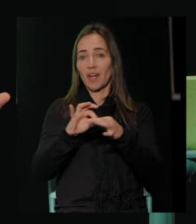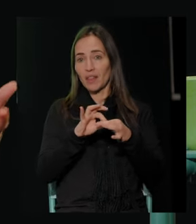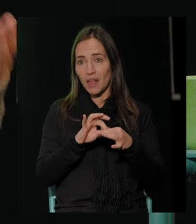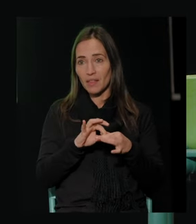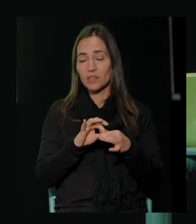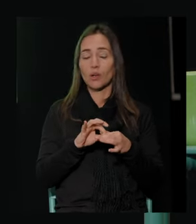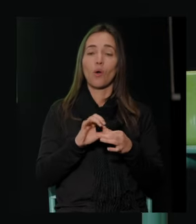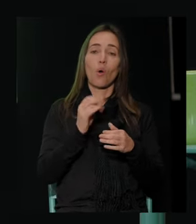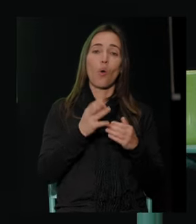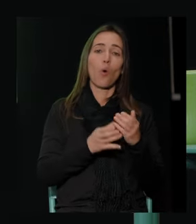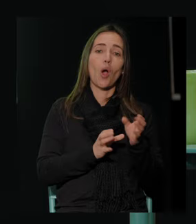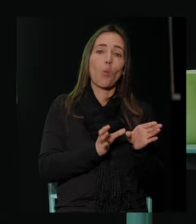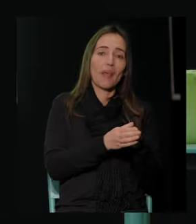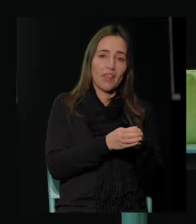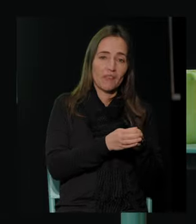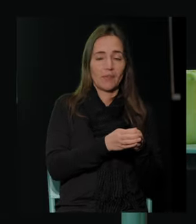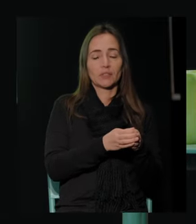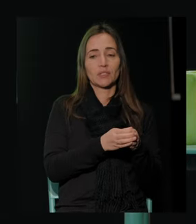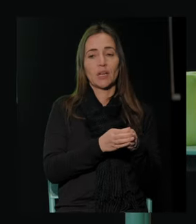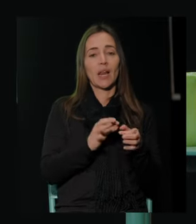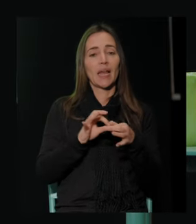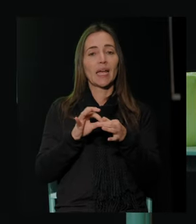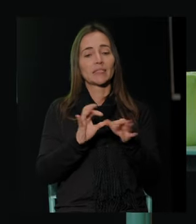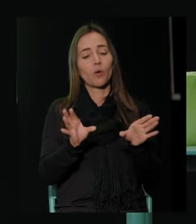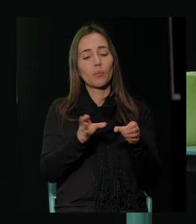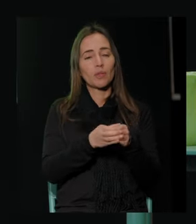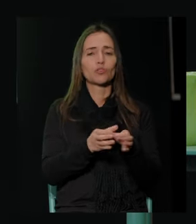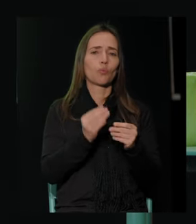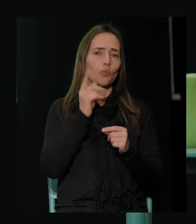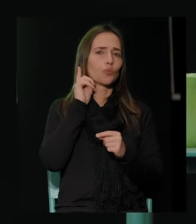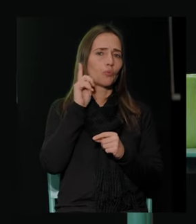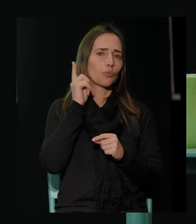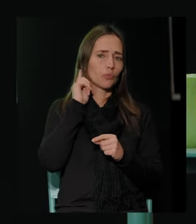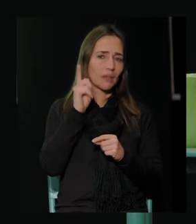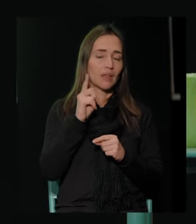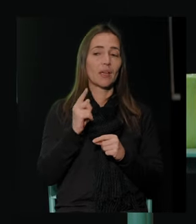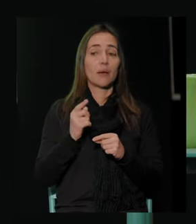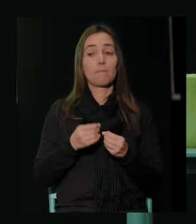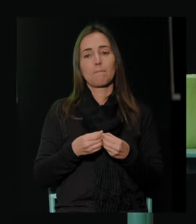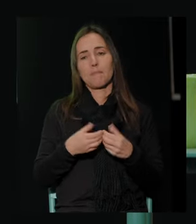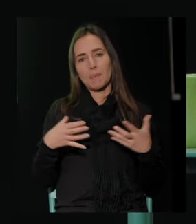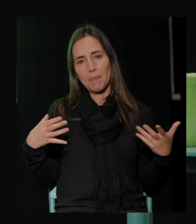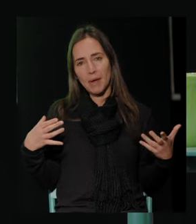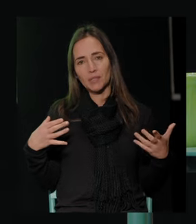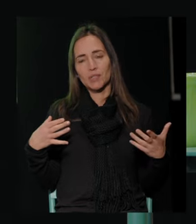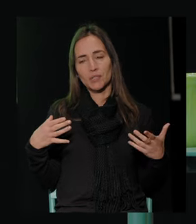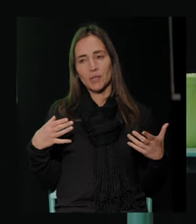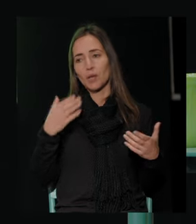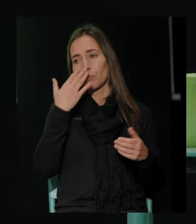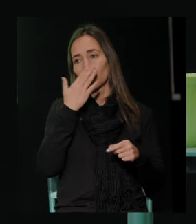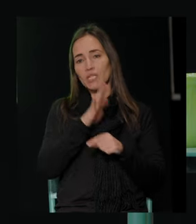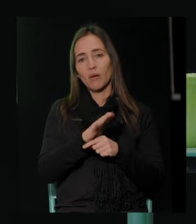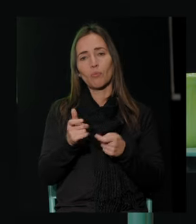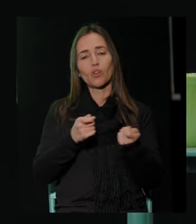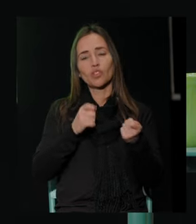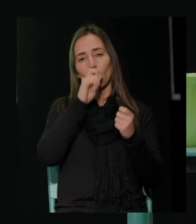as cooperativas e essas ligações comunitárias, são de extrema importância. Cada vez mais, por exemplo, a gestão de